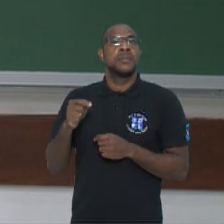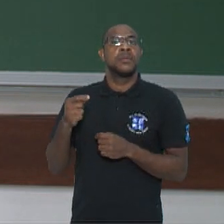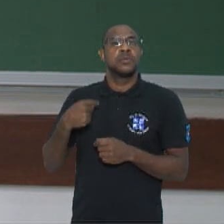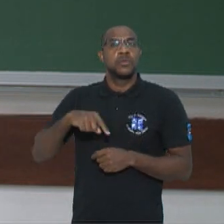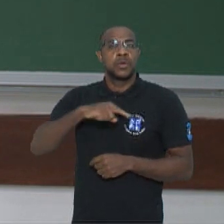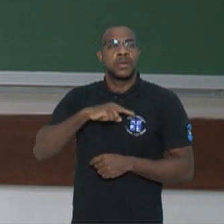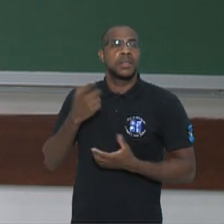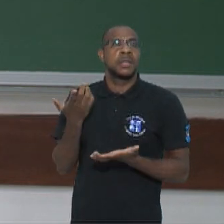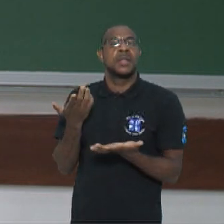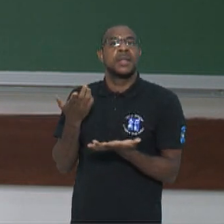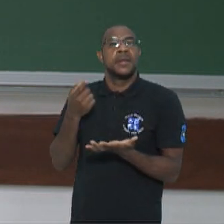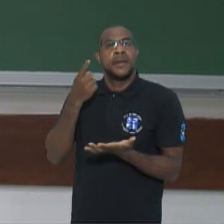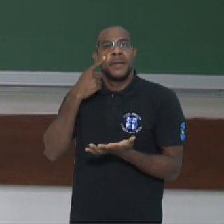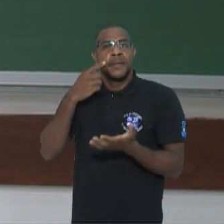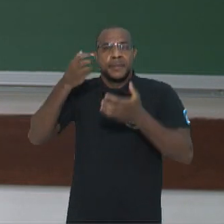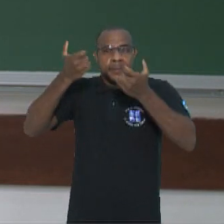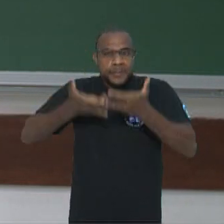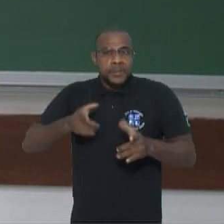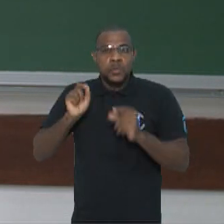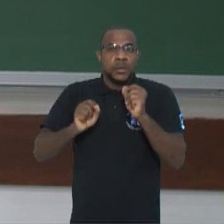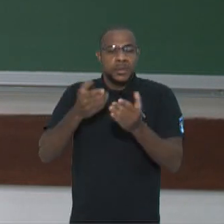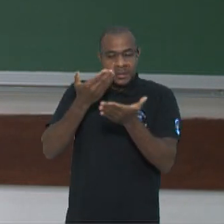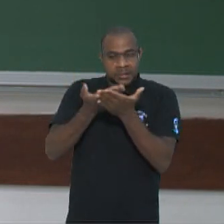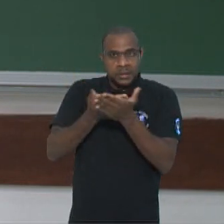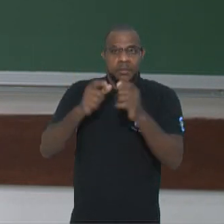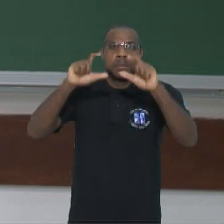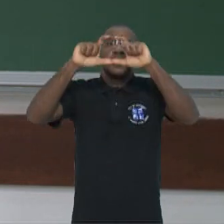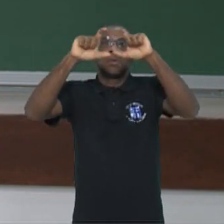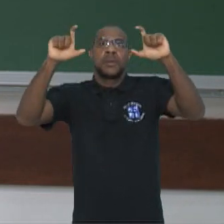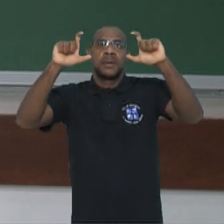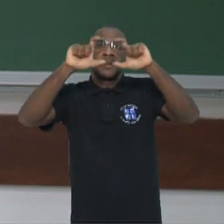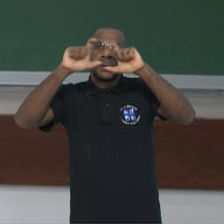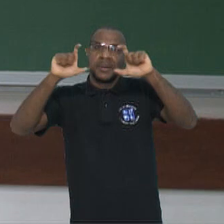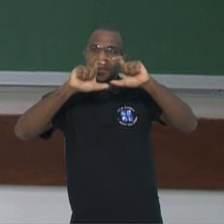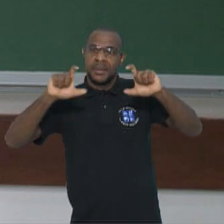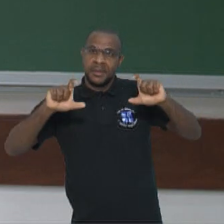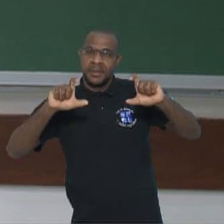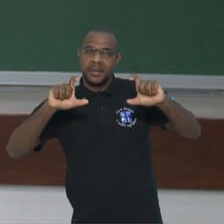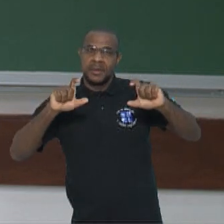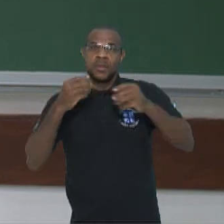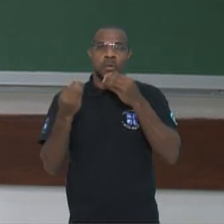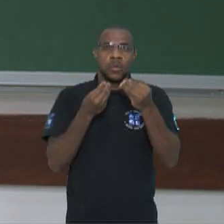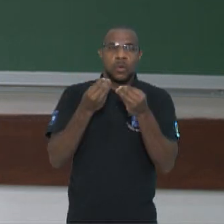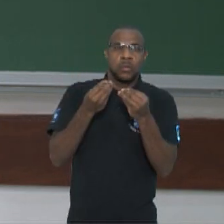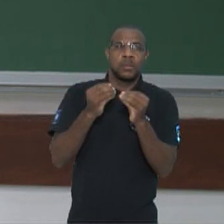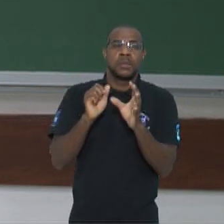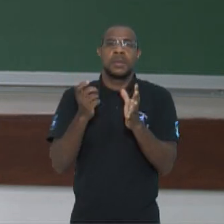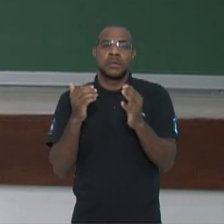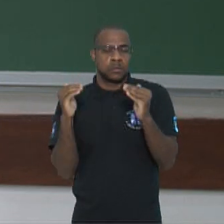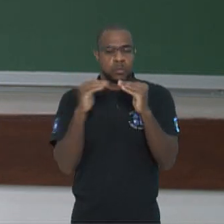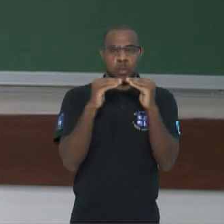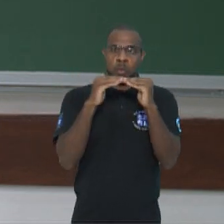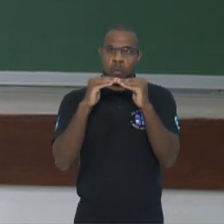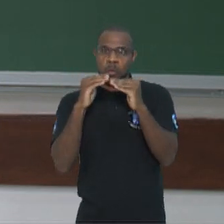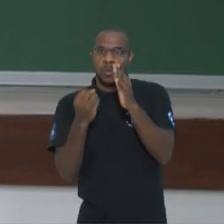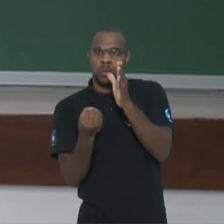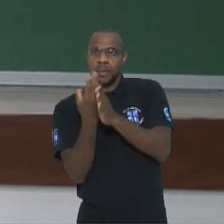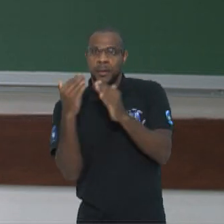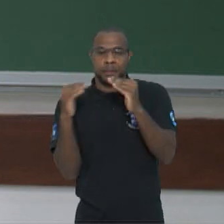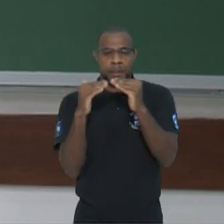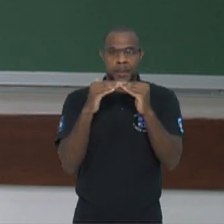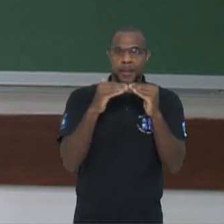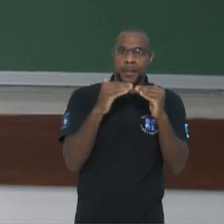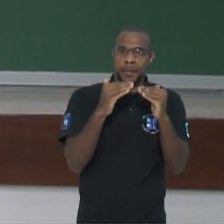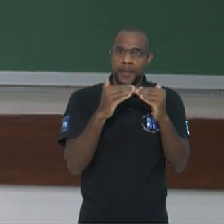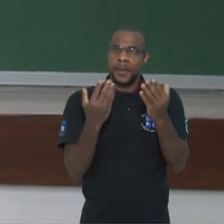a questão da tirinha, como que se constroem aí as concordâncias em alguns